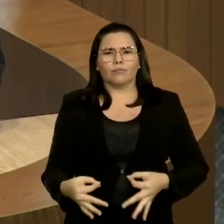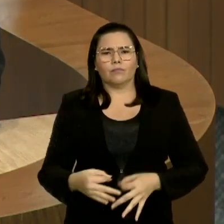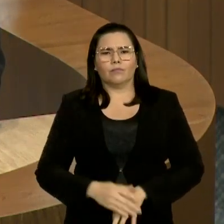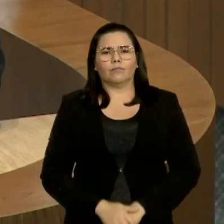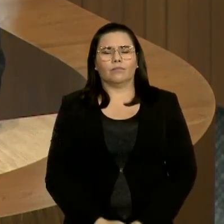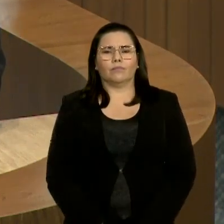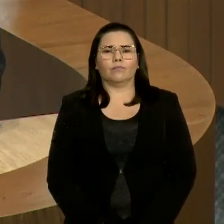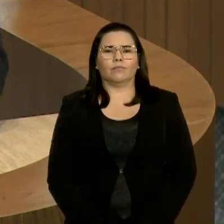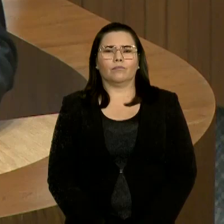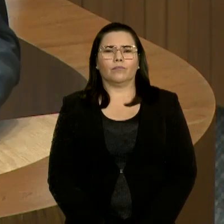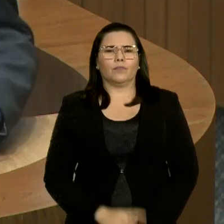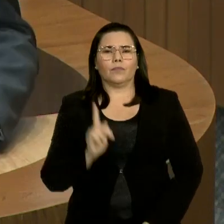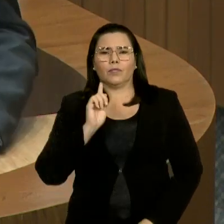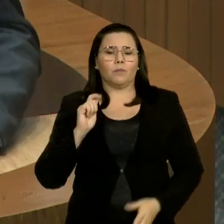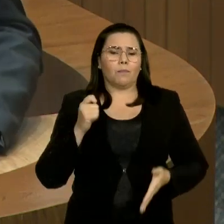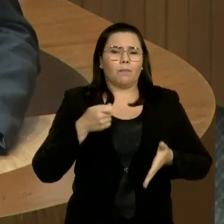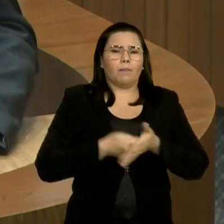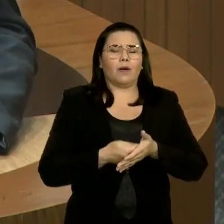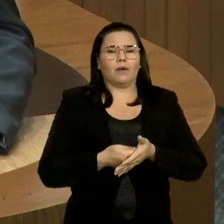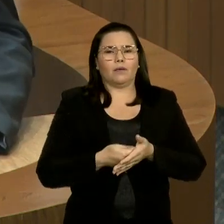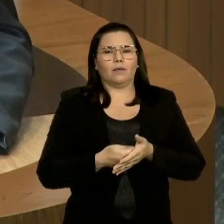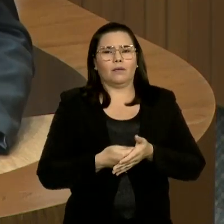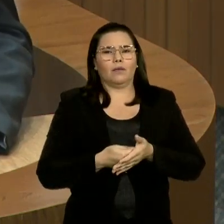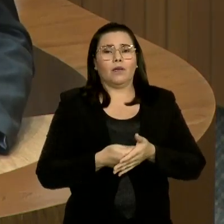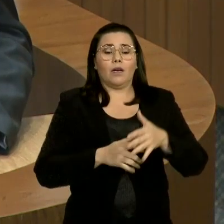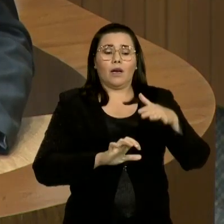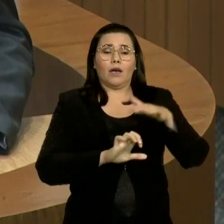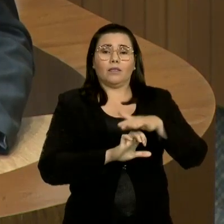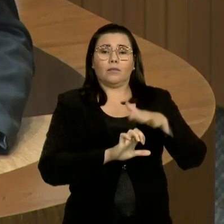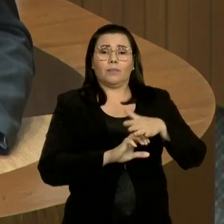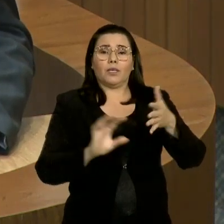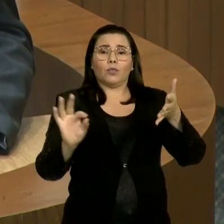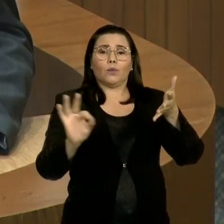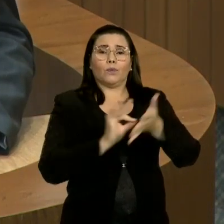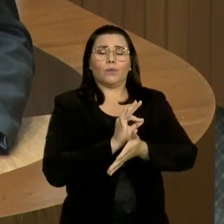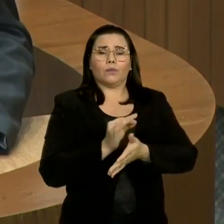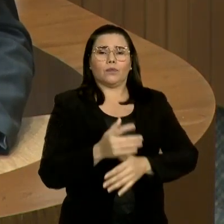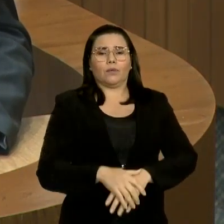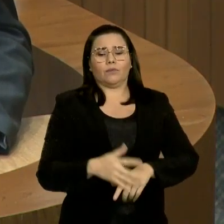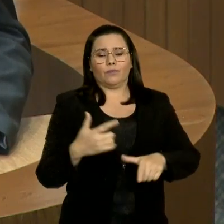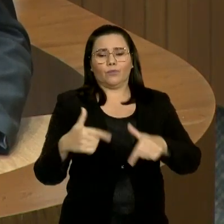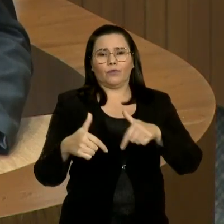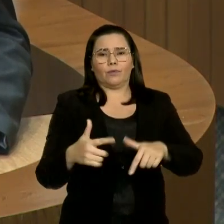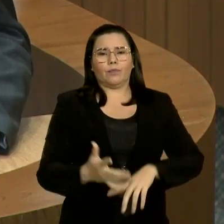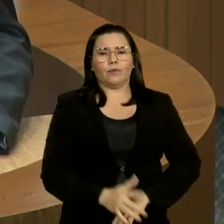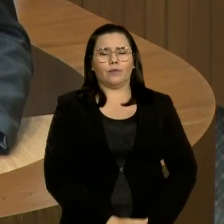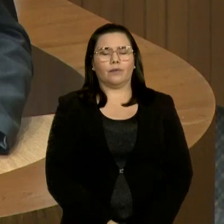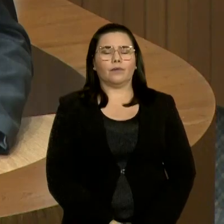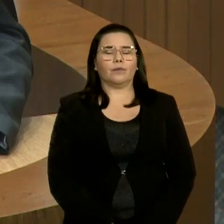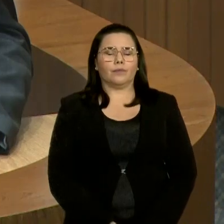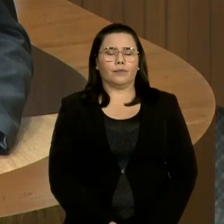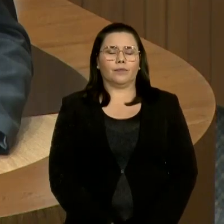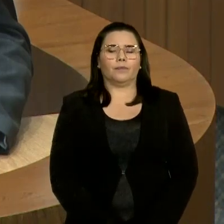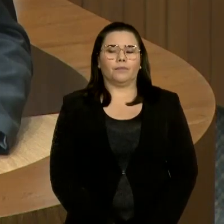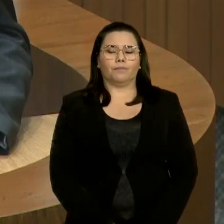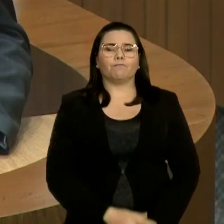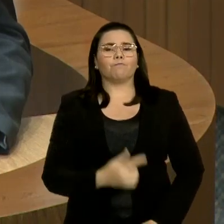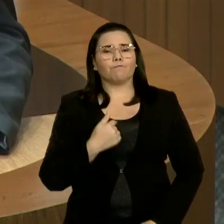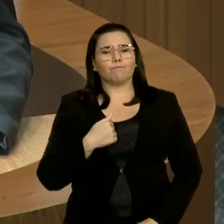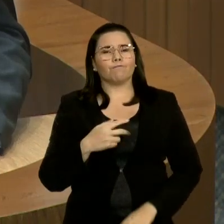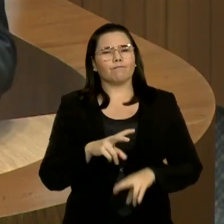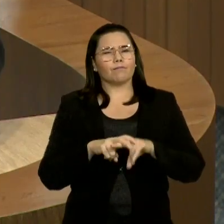fornecedores e eu quero assim eh iniciar a minha